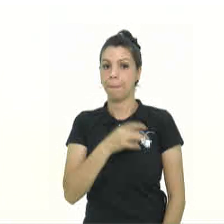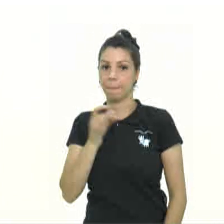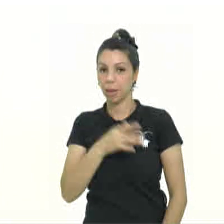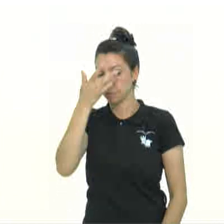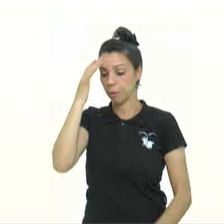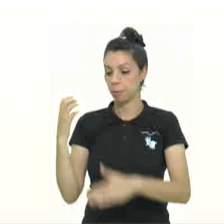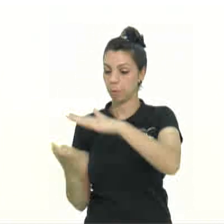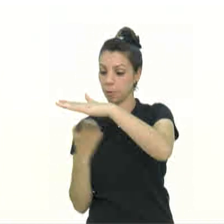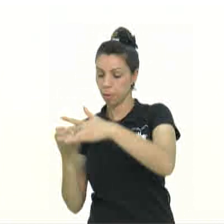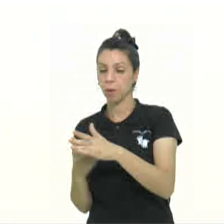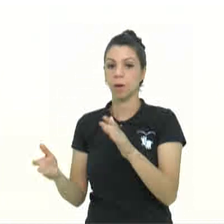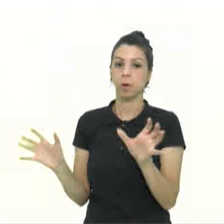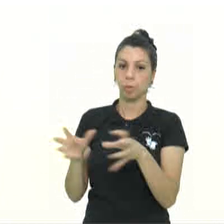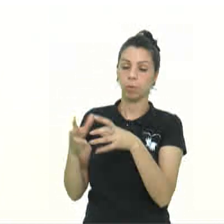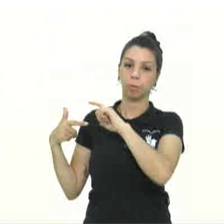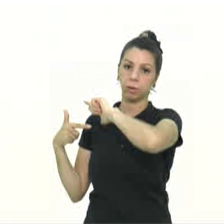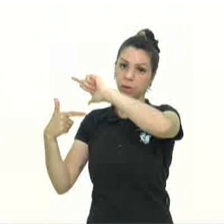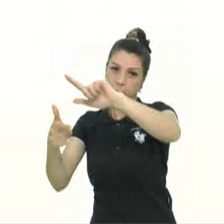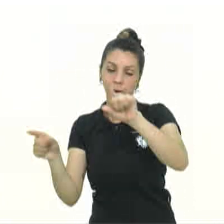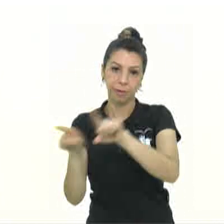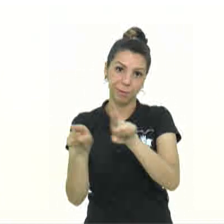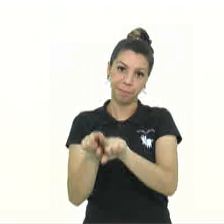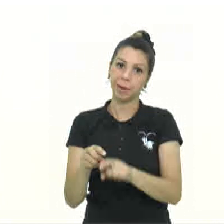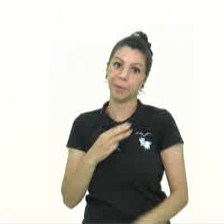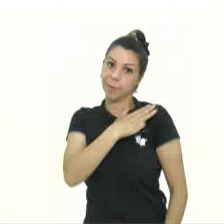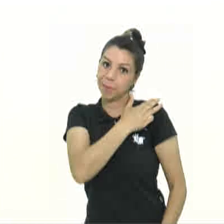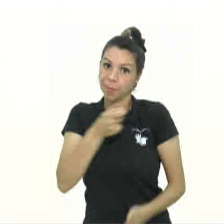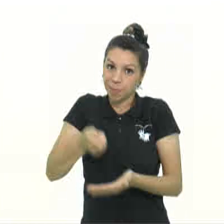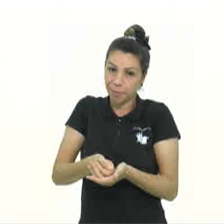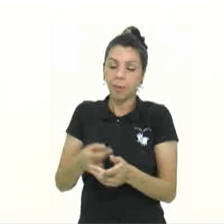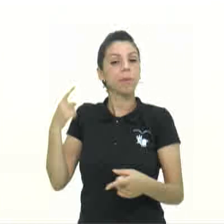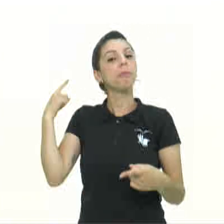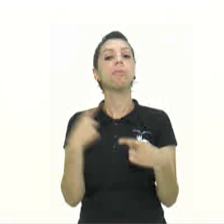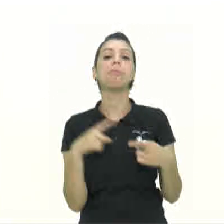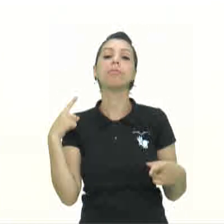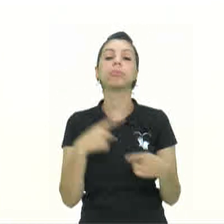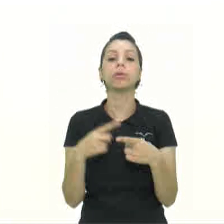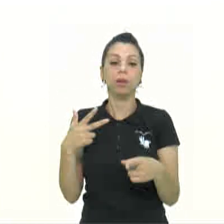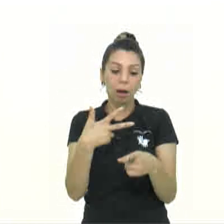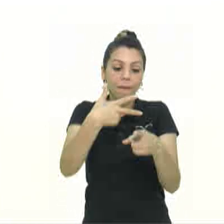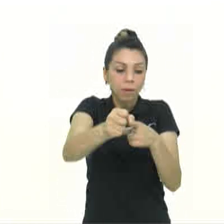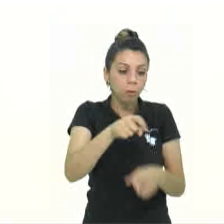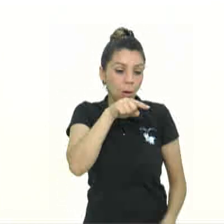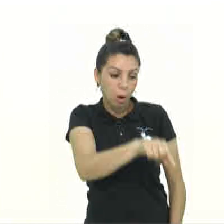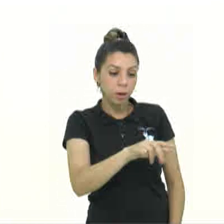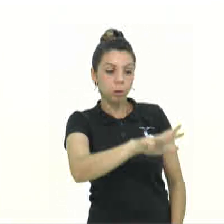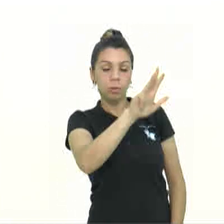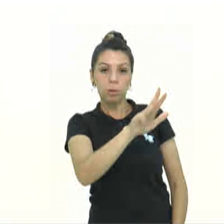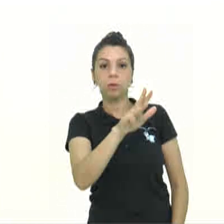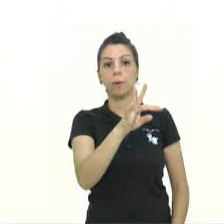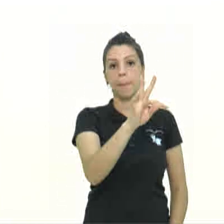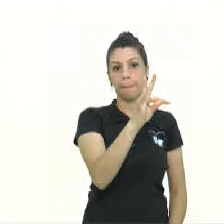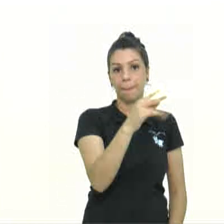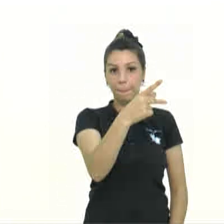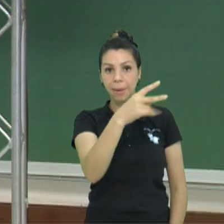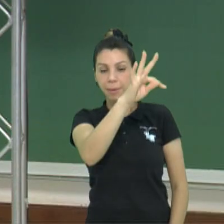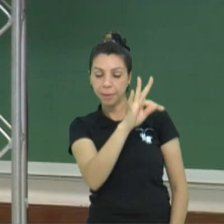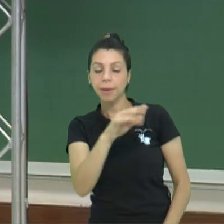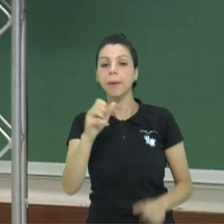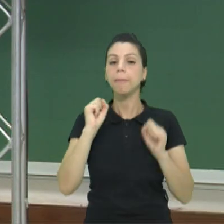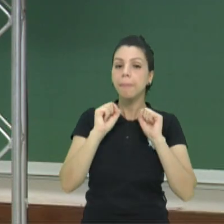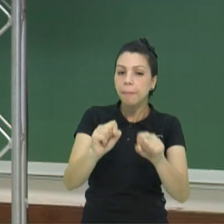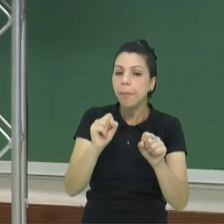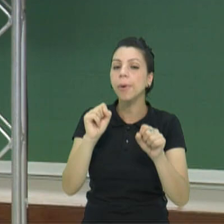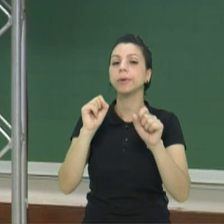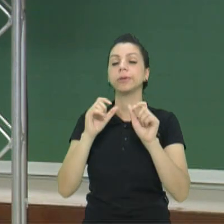grupos conservadores, claro, sem falar nos militares. Por que a vitória do Lula pelo Partido dos Trabalhadores